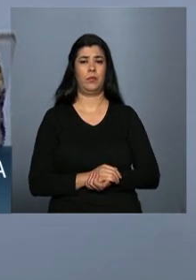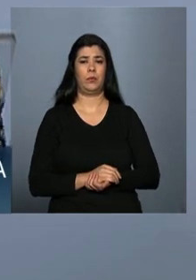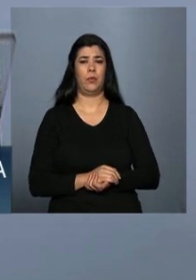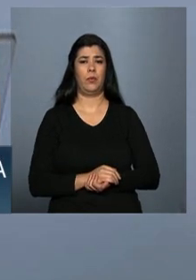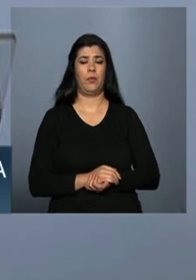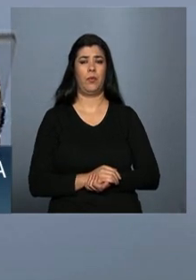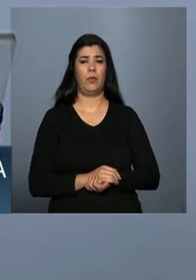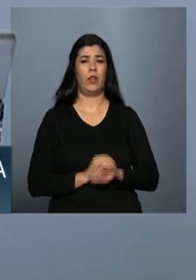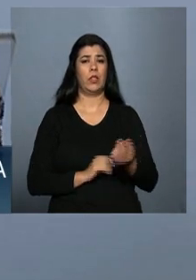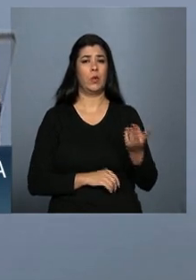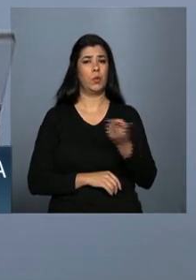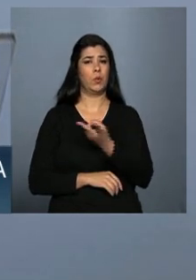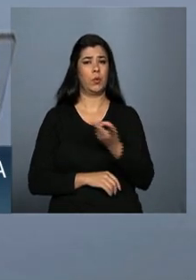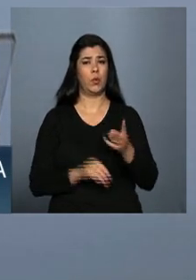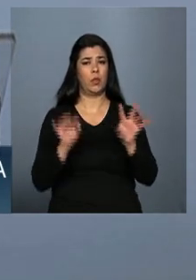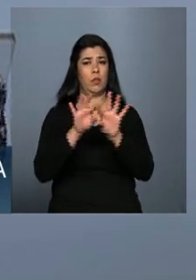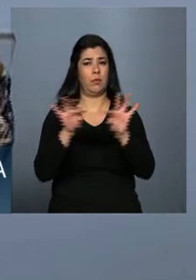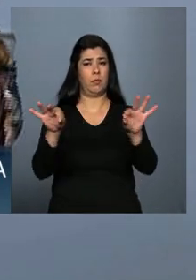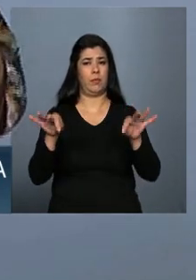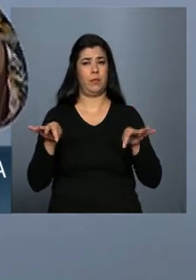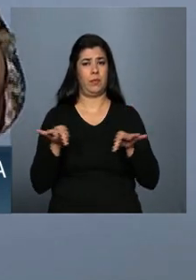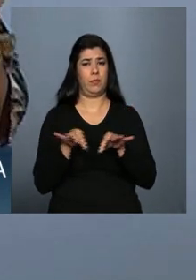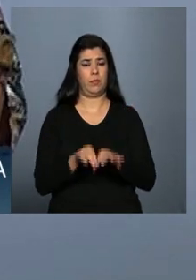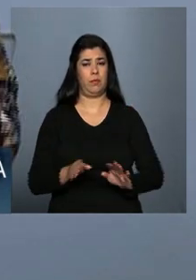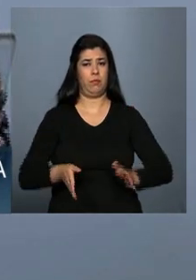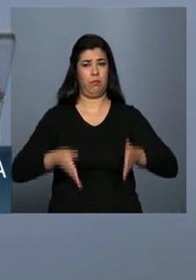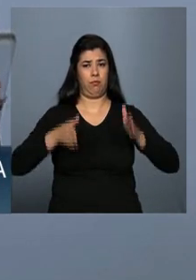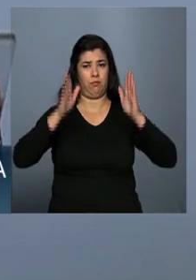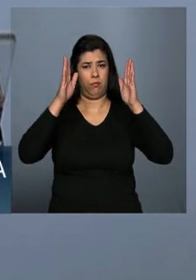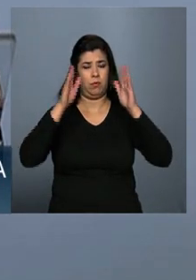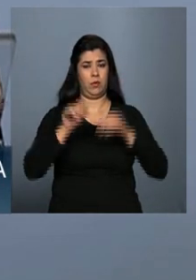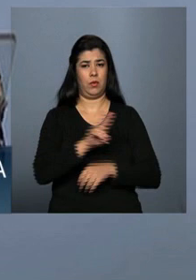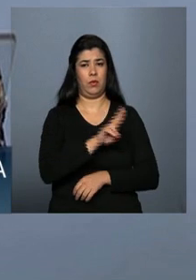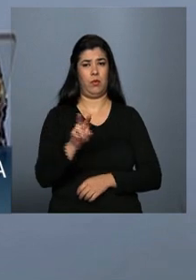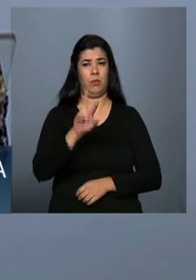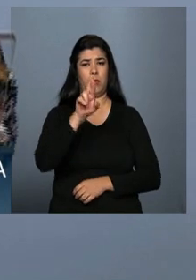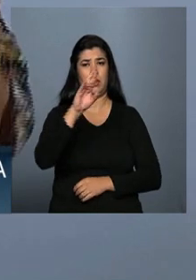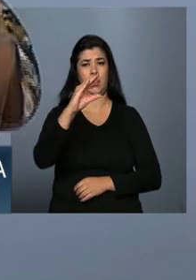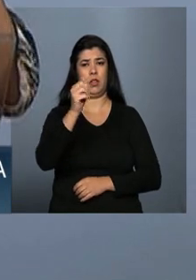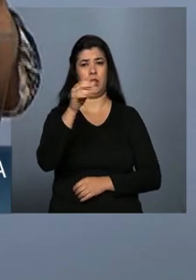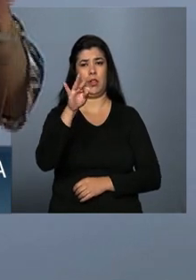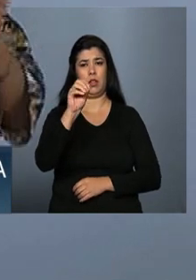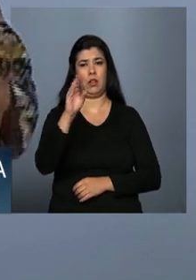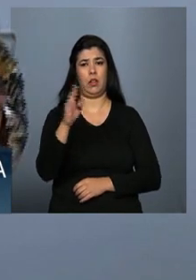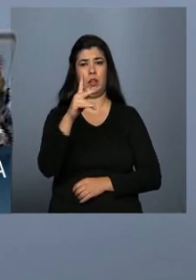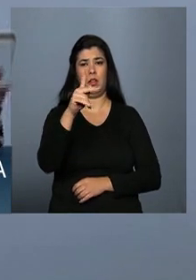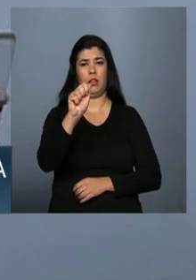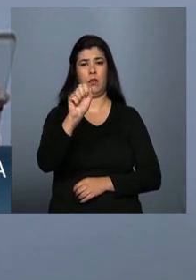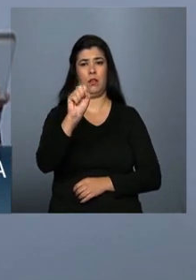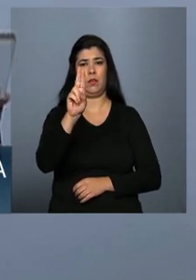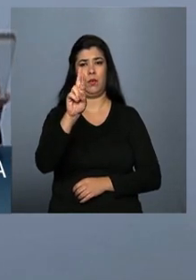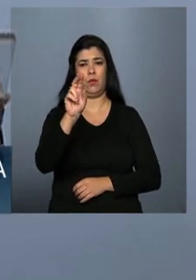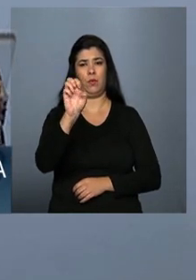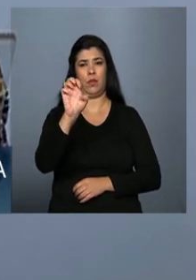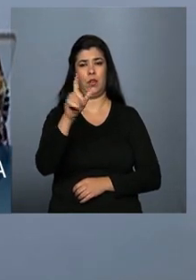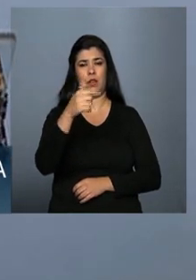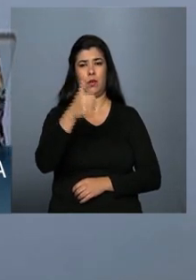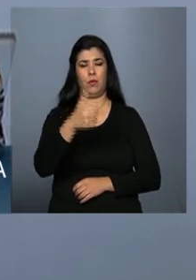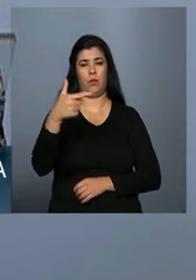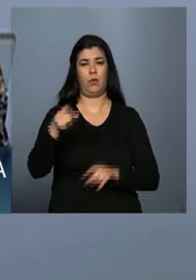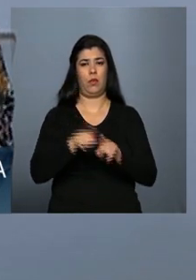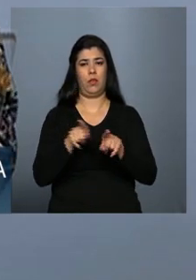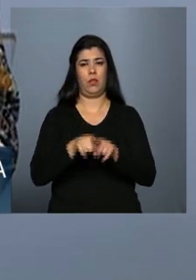nesses dois residenciais, o Recanto Passuaré 1 e 2, a Vivenda das Gaivotas